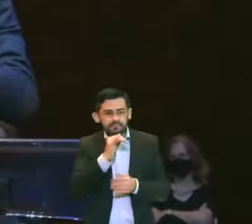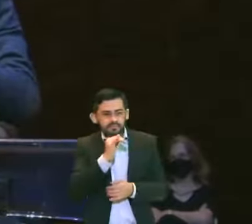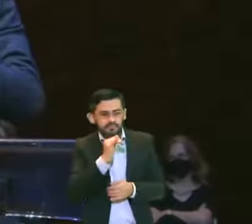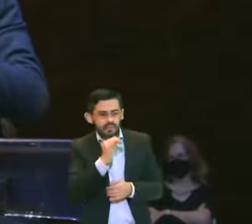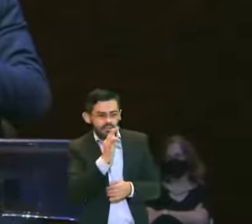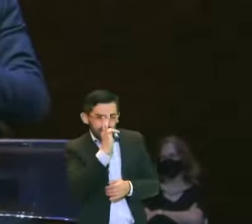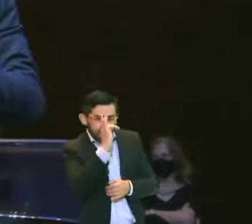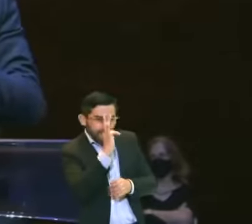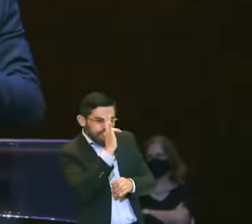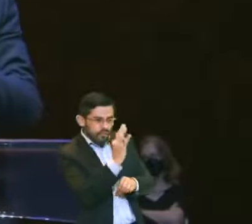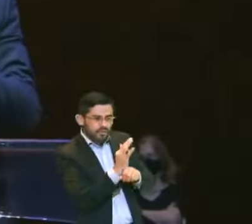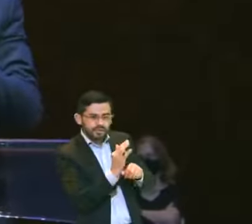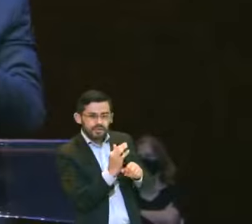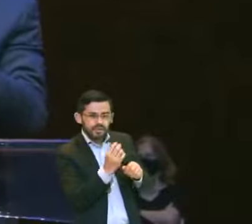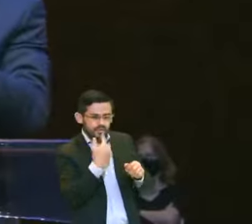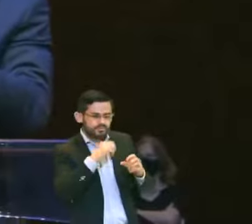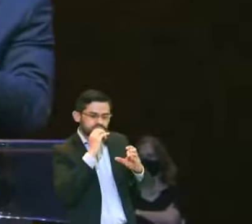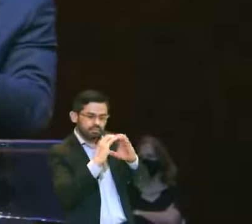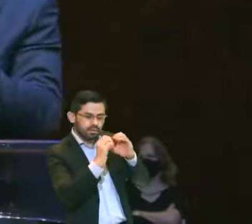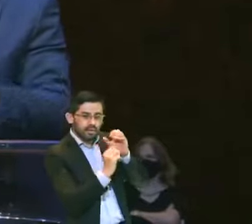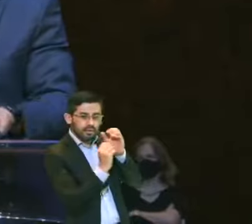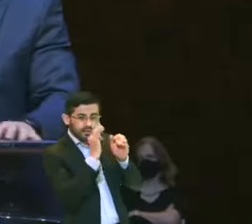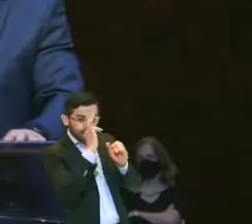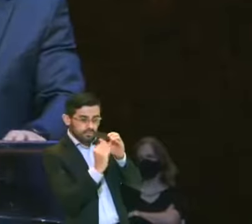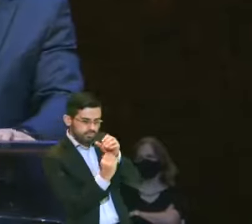as plantas e elas cresciam.